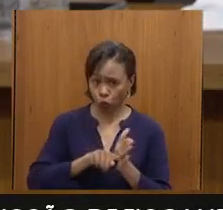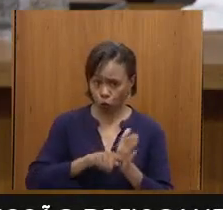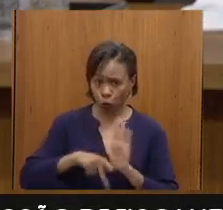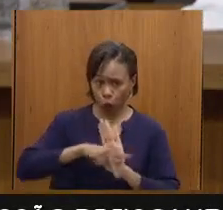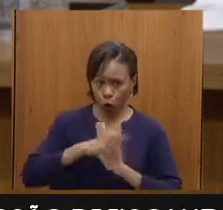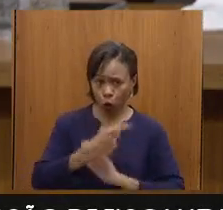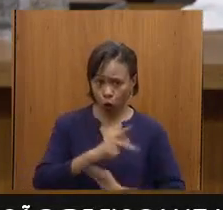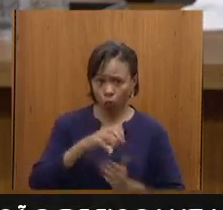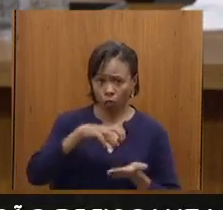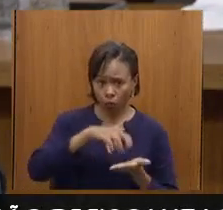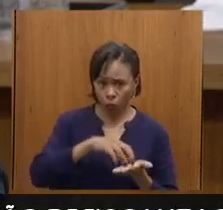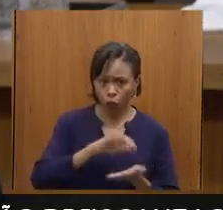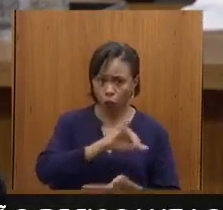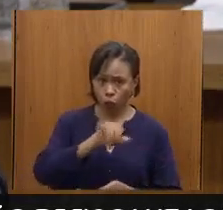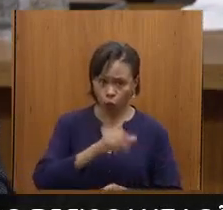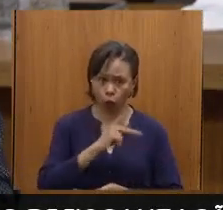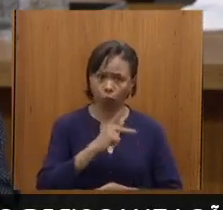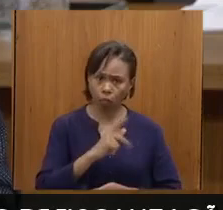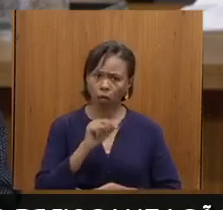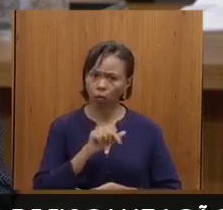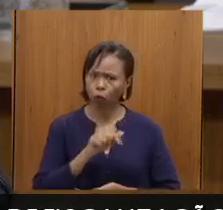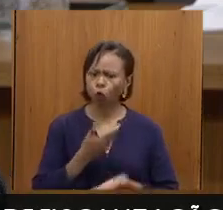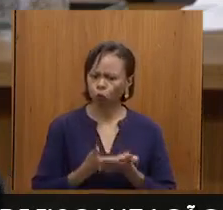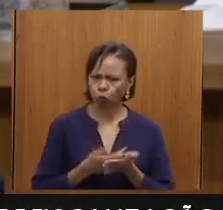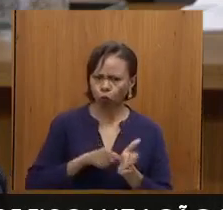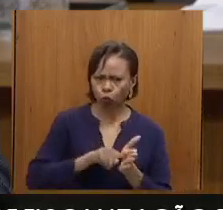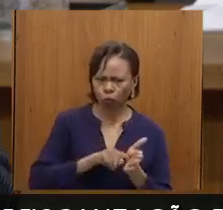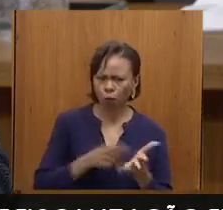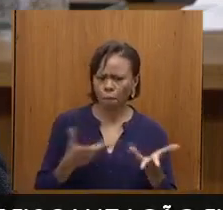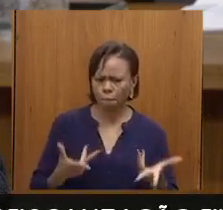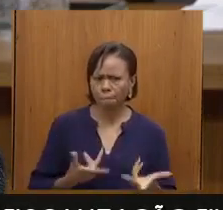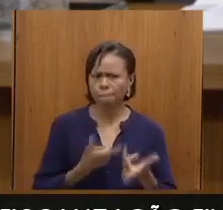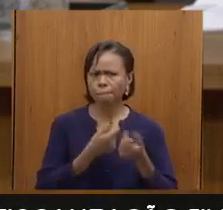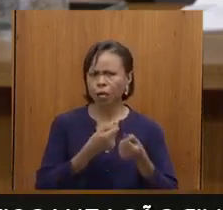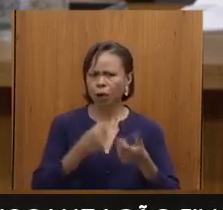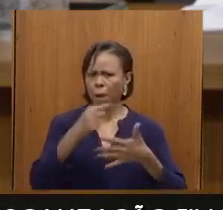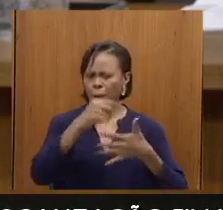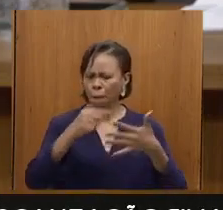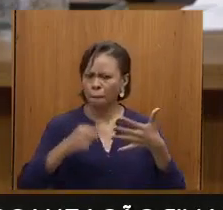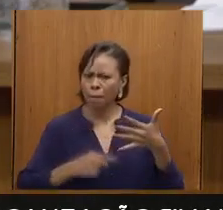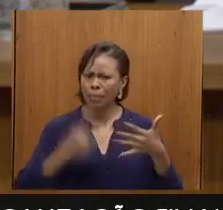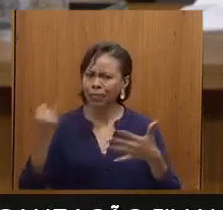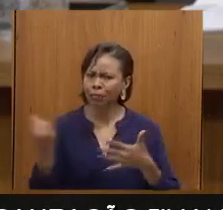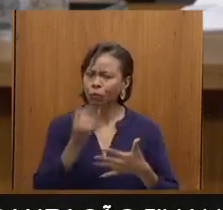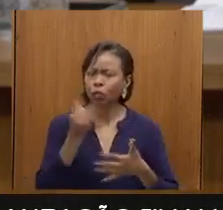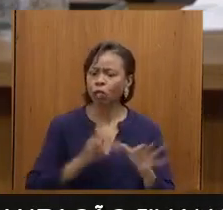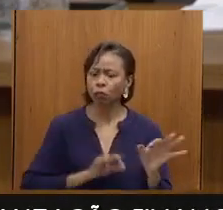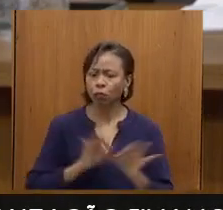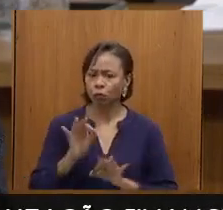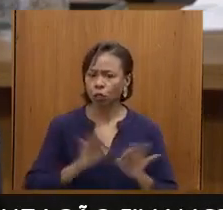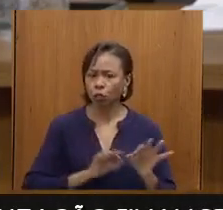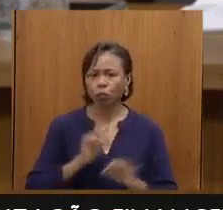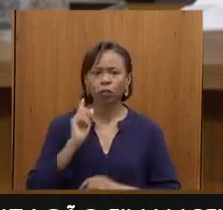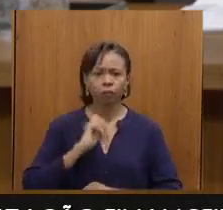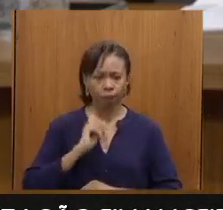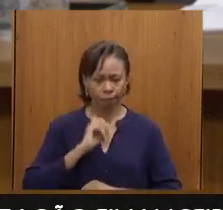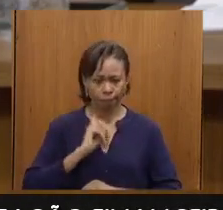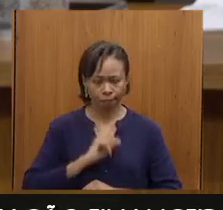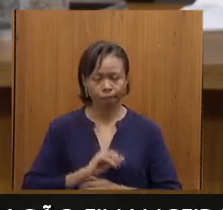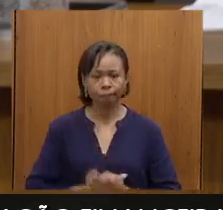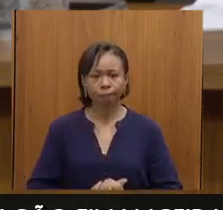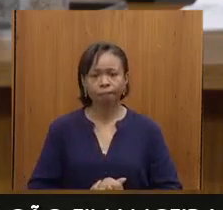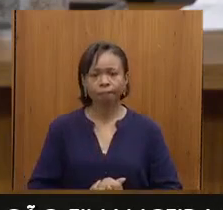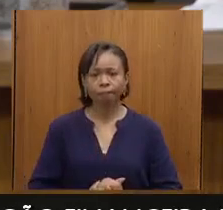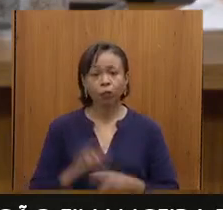Pinheiro têm, além de uma grande qualidade, apontamentos que são muito relevantes para o planejamento de Minas. Em